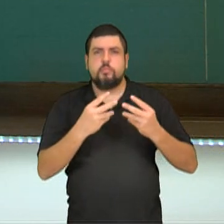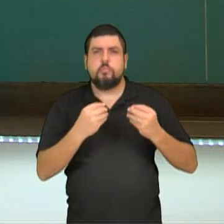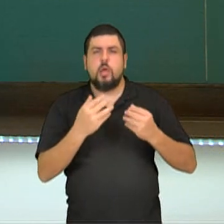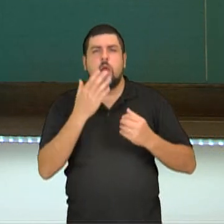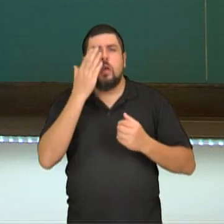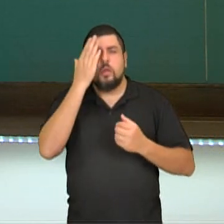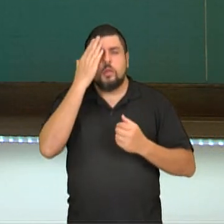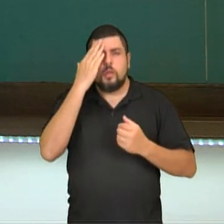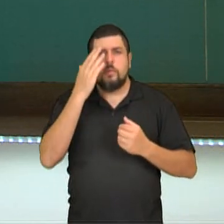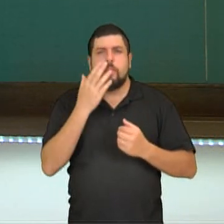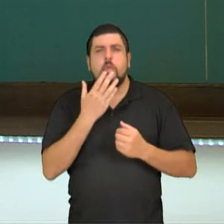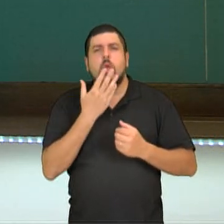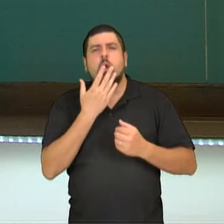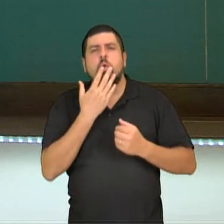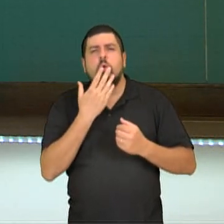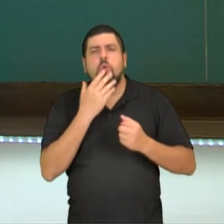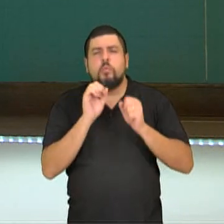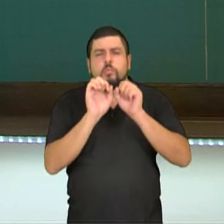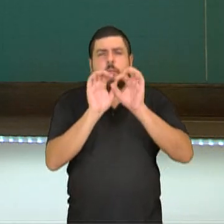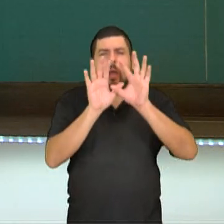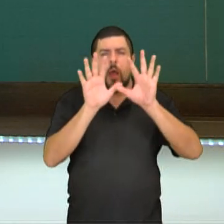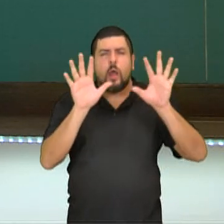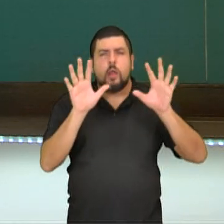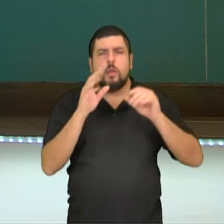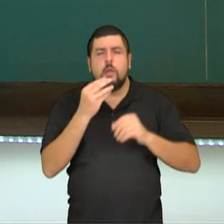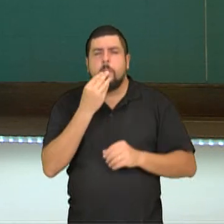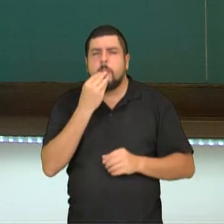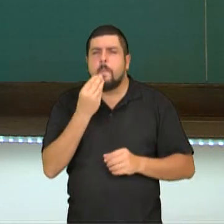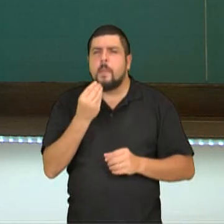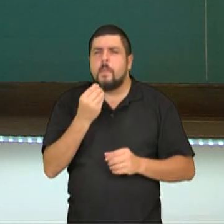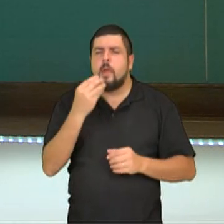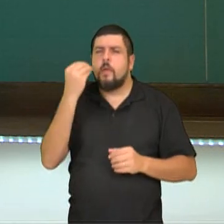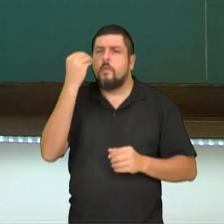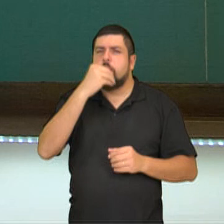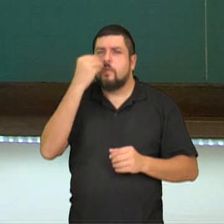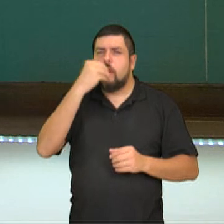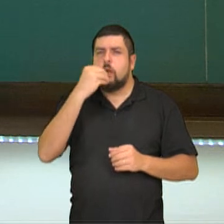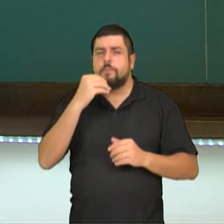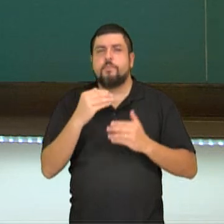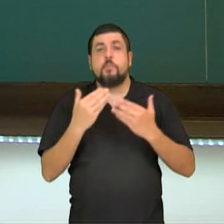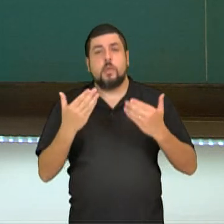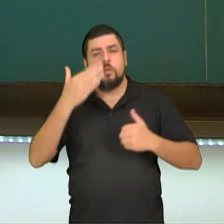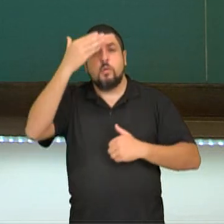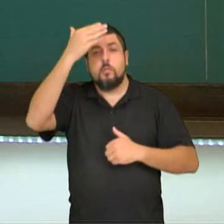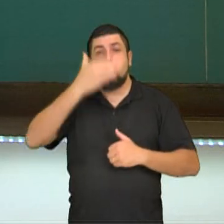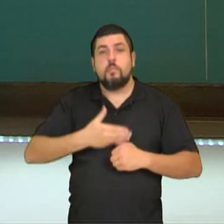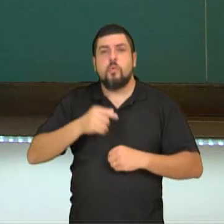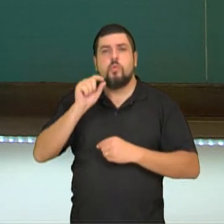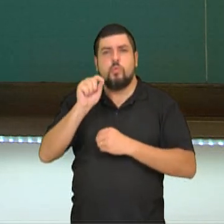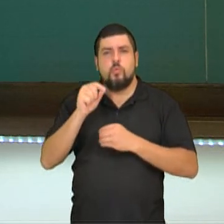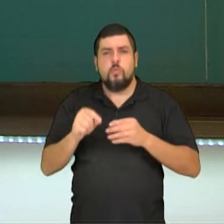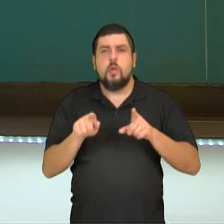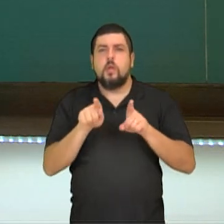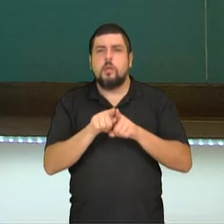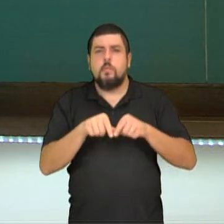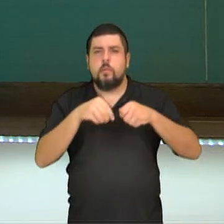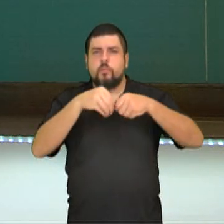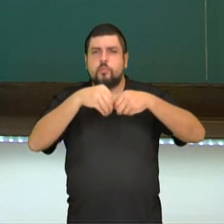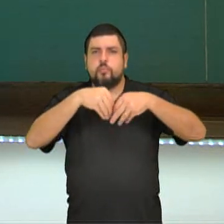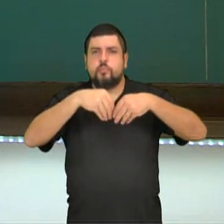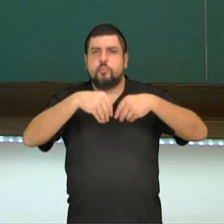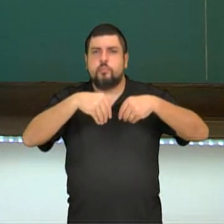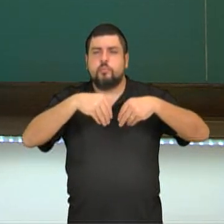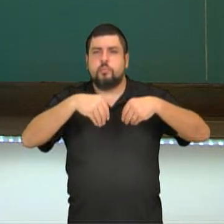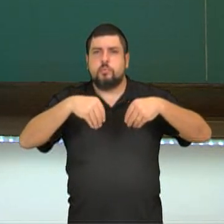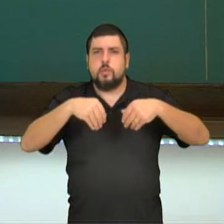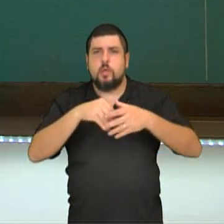vai diminuir um pouquinho, que o sabor vai ficar mais fraco, e aí eu tenho a evidência que eu estou fazendo uma diluição também, além do que